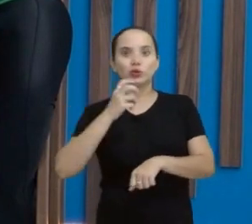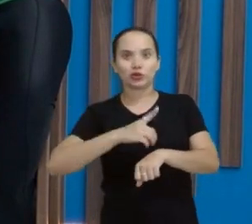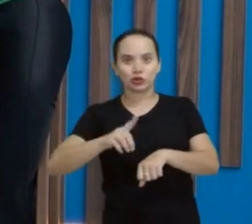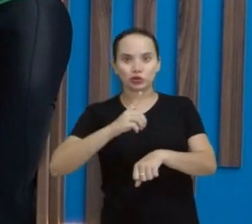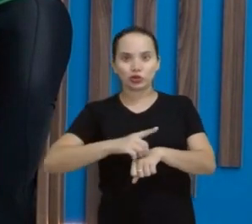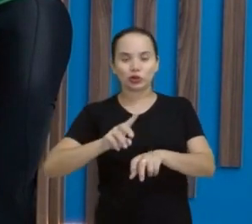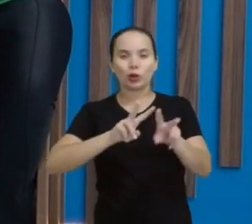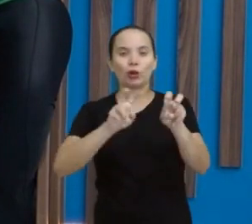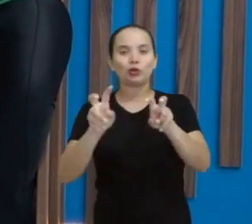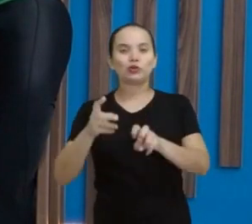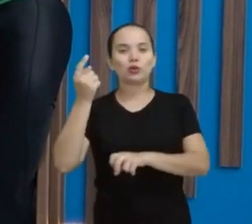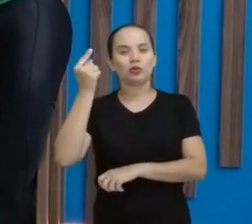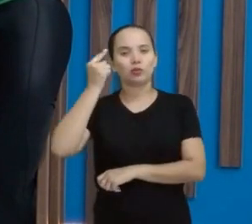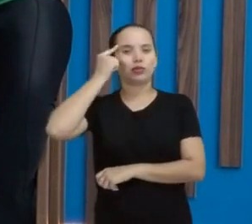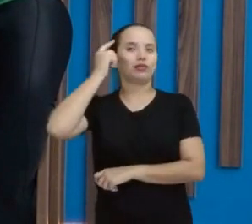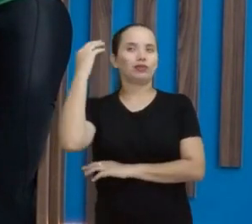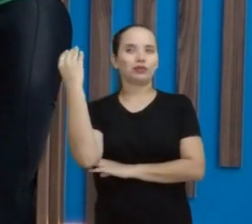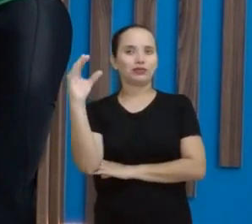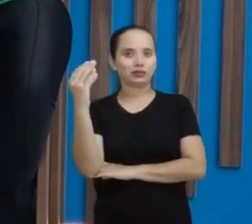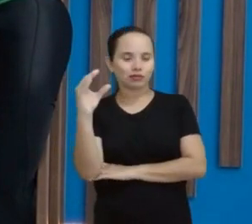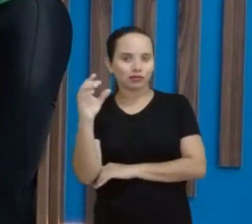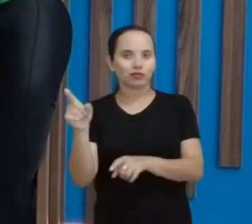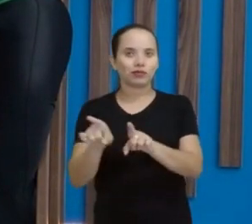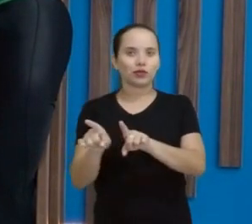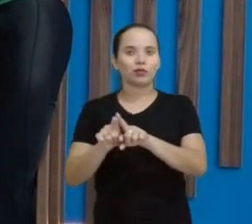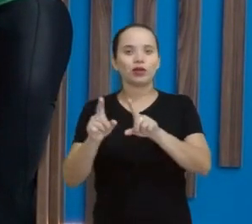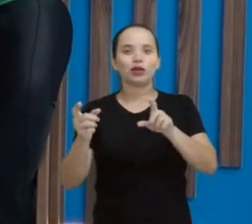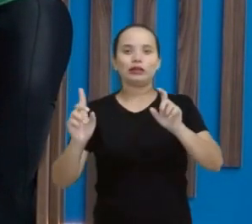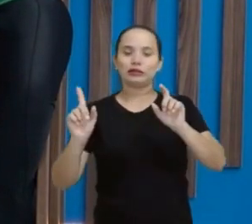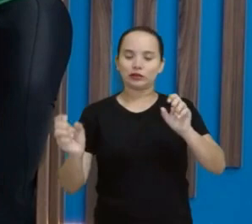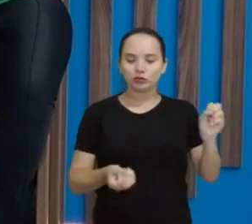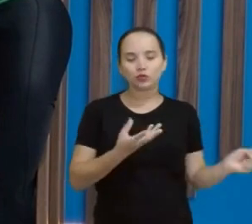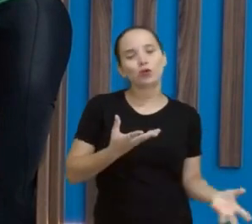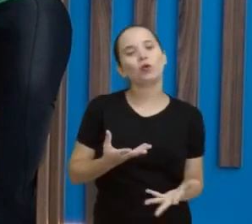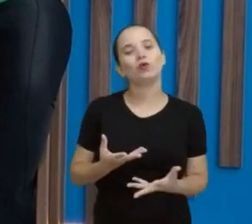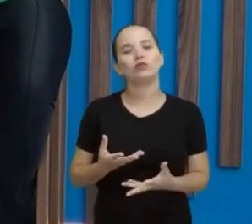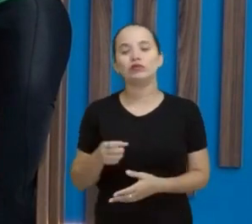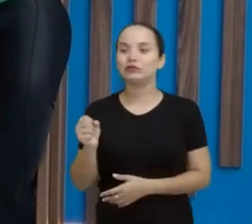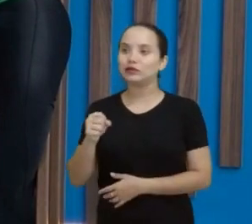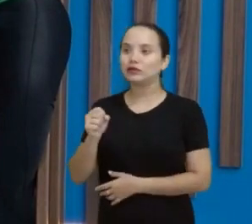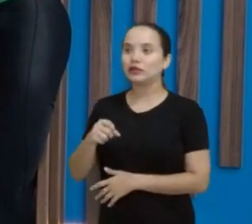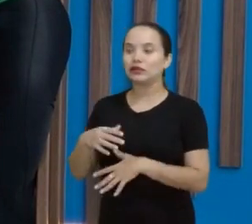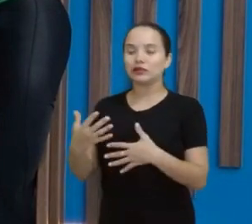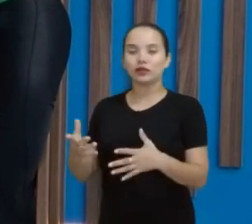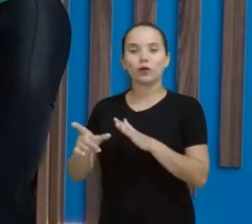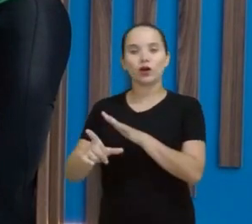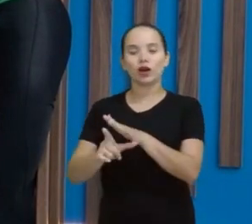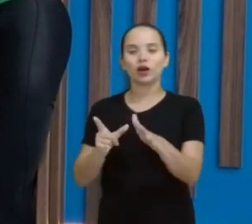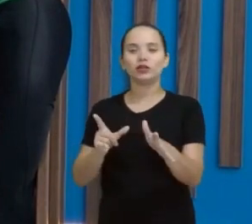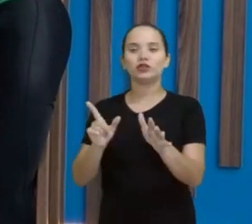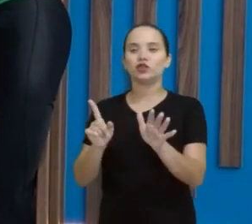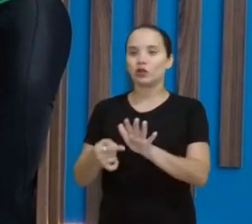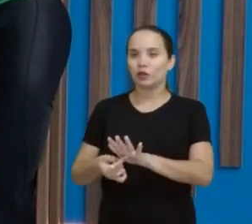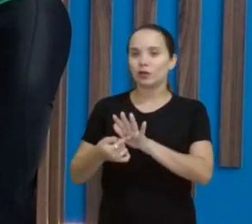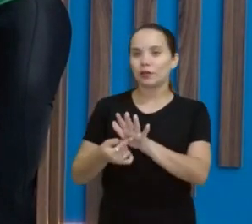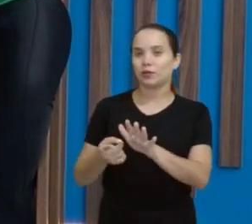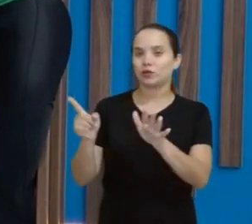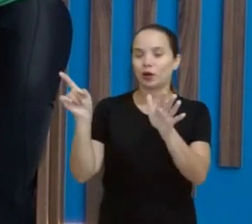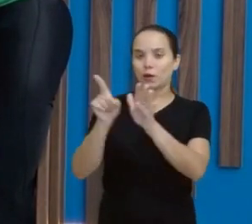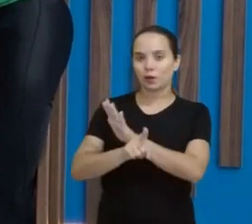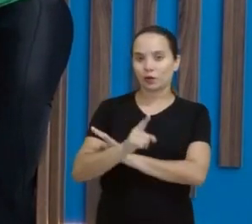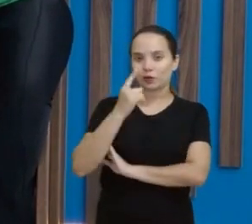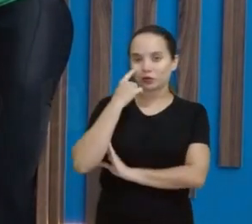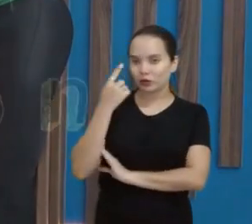do pensamento científico e ser inovador. Exatamente. Então, antes de a gente passar para a pergunta que está aí na telinha, olha